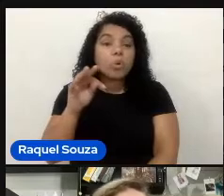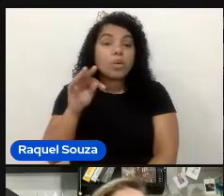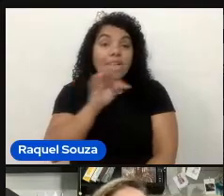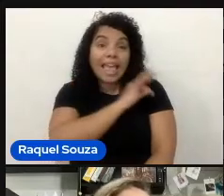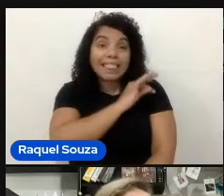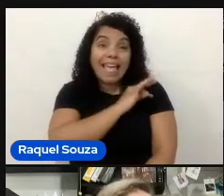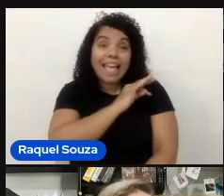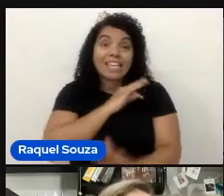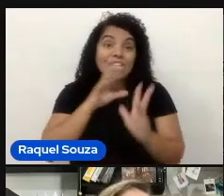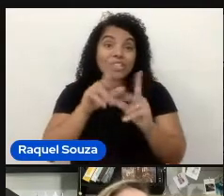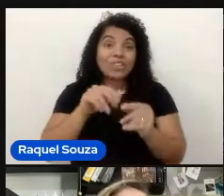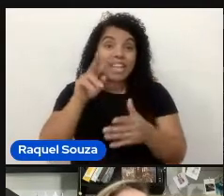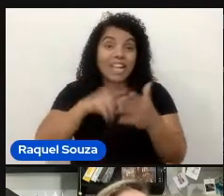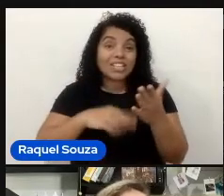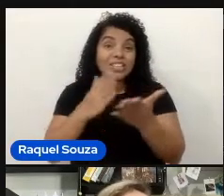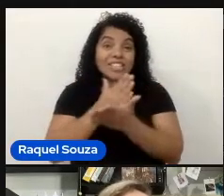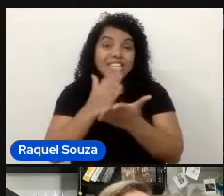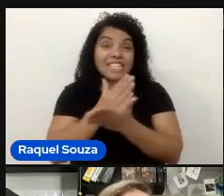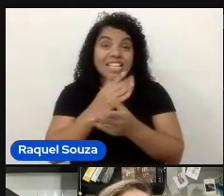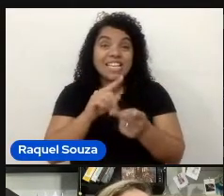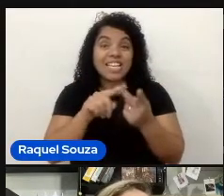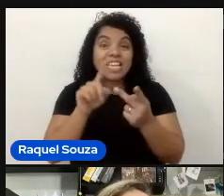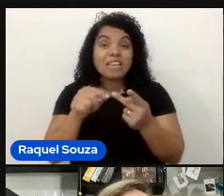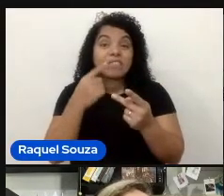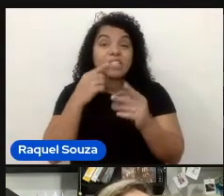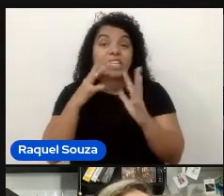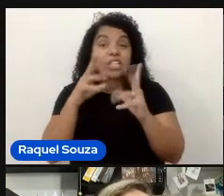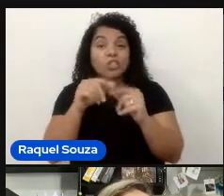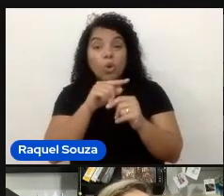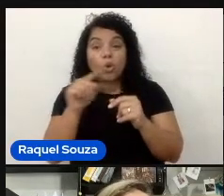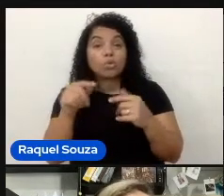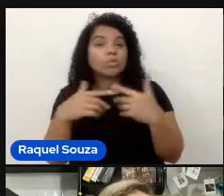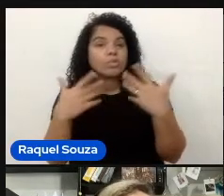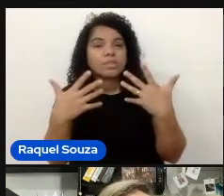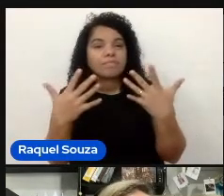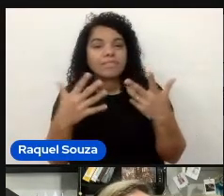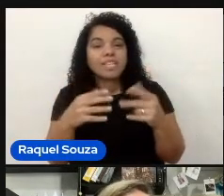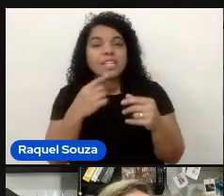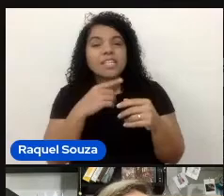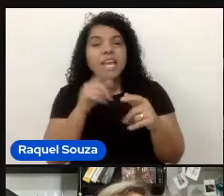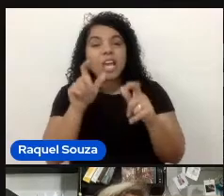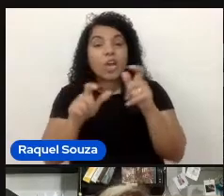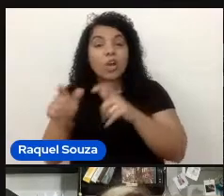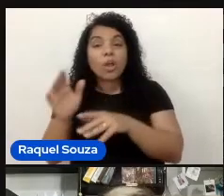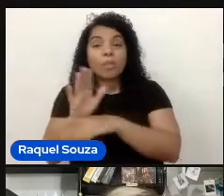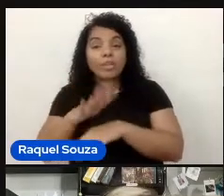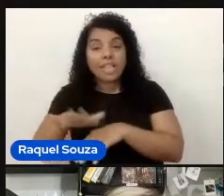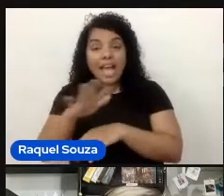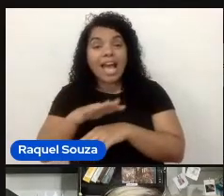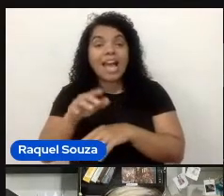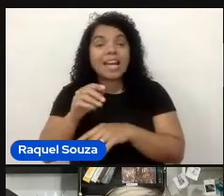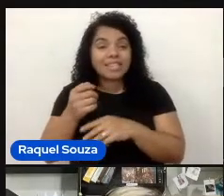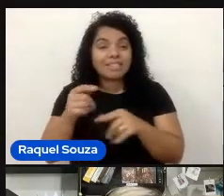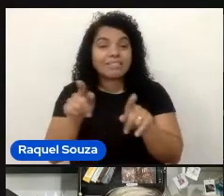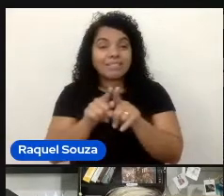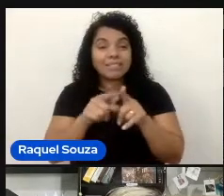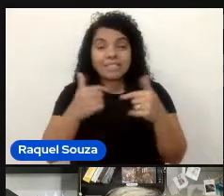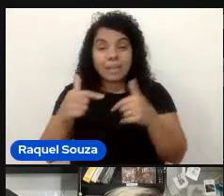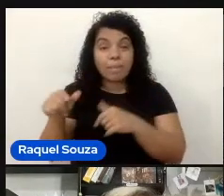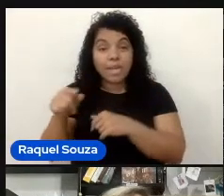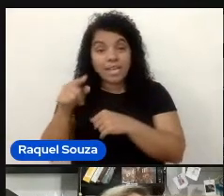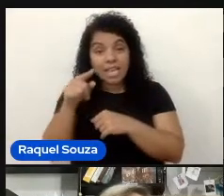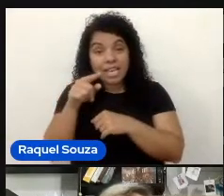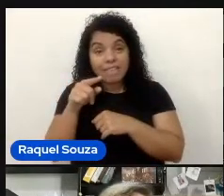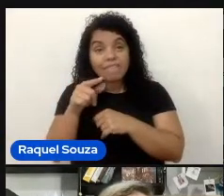já fiz, bench com outros colaboradores da área também, que